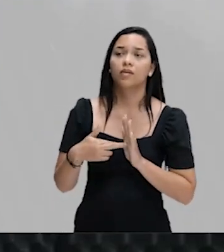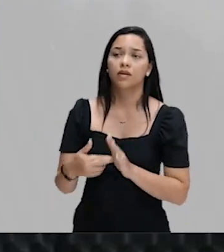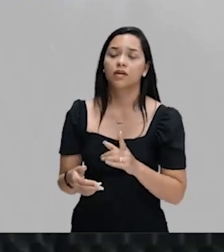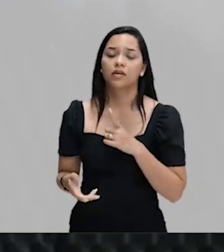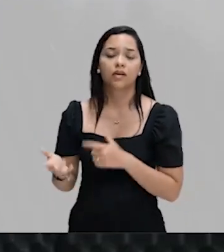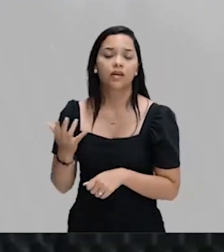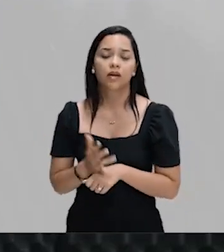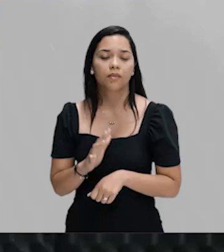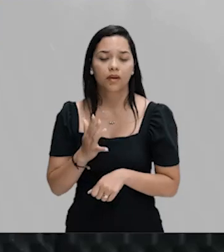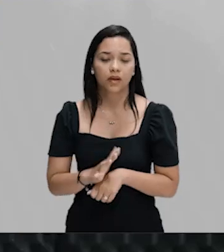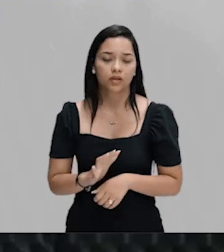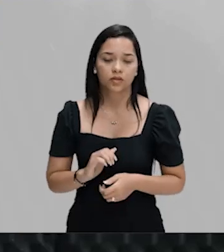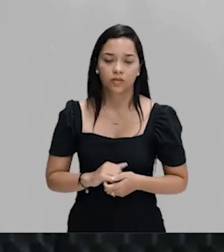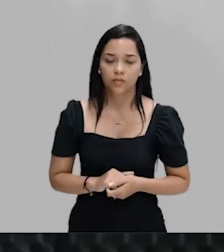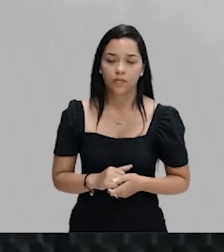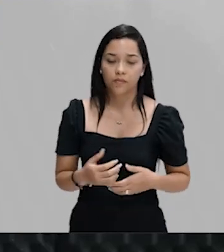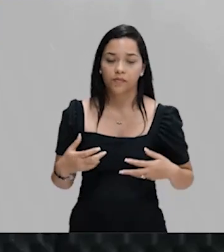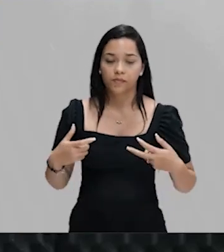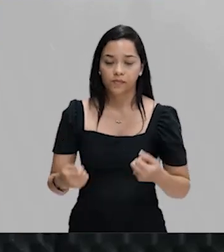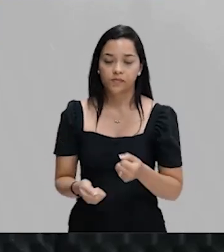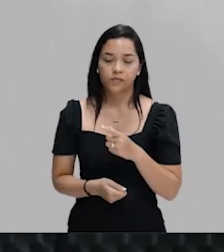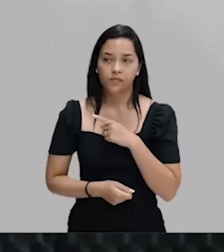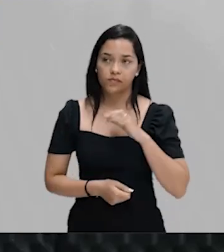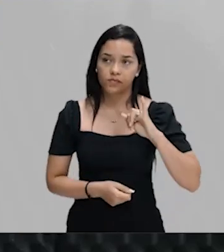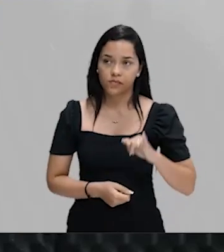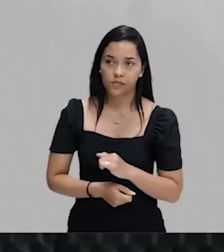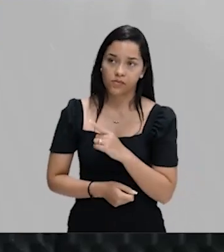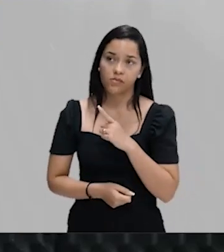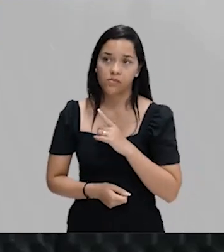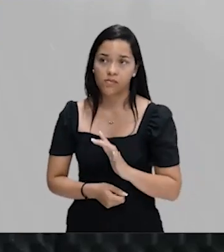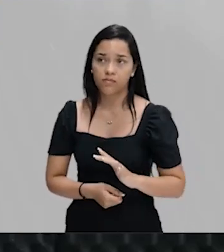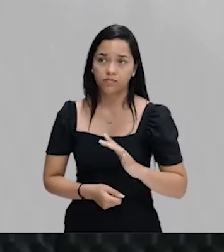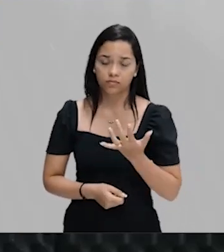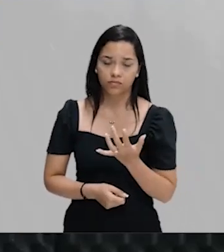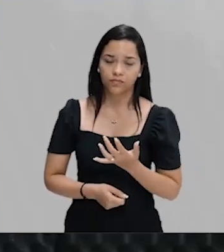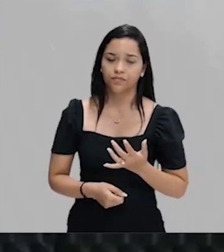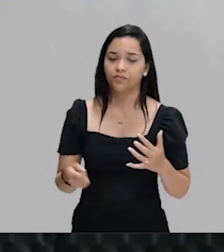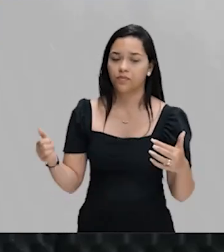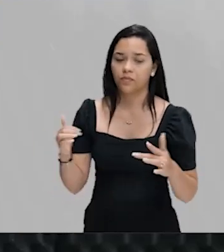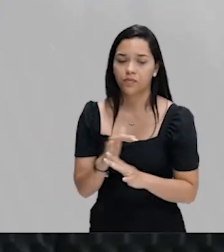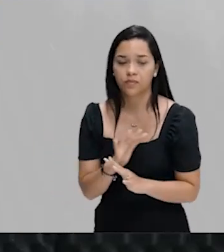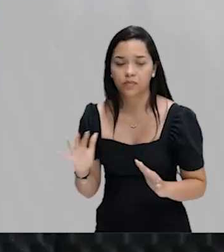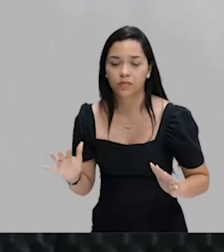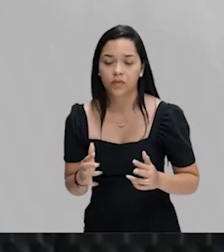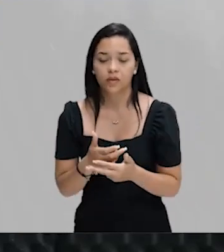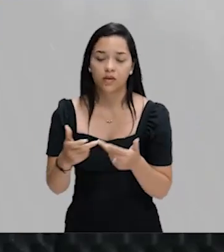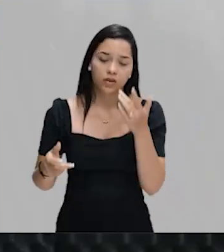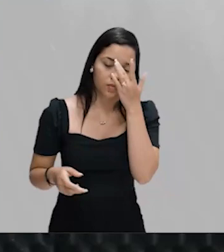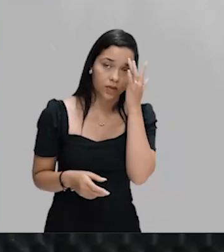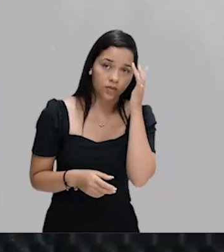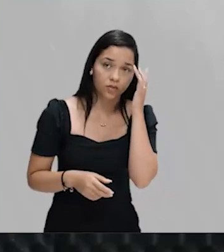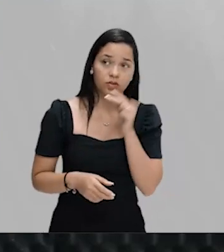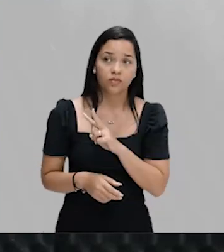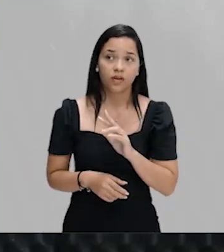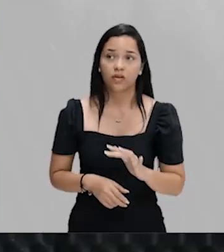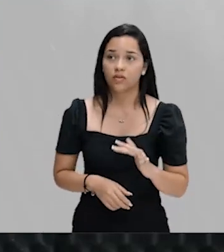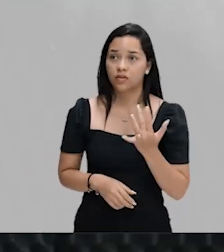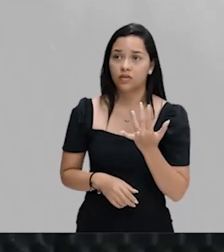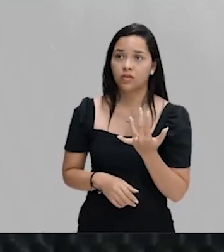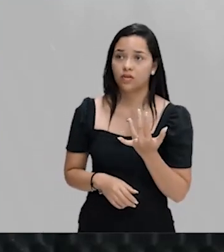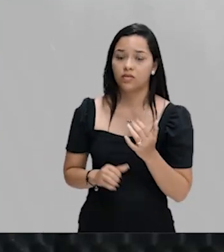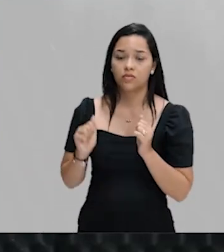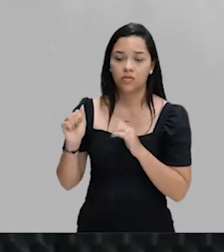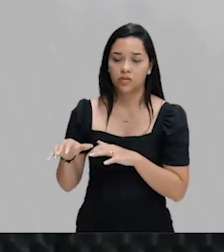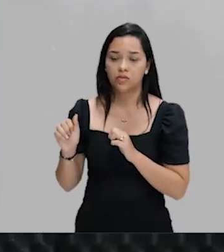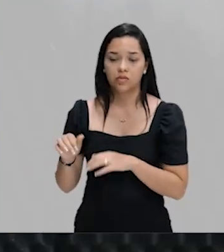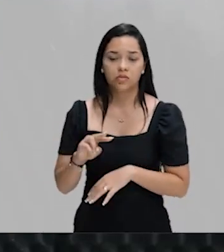na prática, Marcos? Ora, todas essas vantagens que, por exemplo, aconteciam de circulação de mercadorias e pessoas, não vai mais acontecer no Reino Unido,